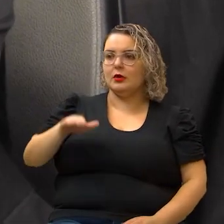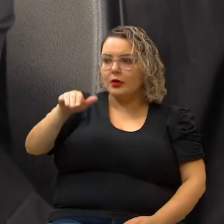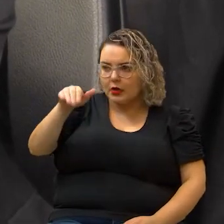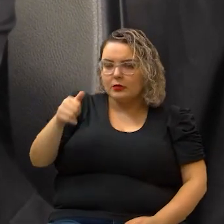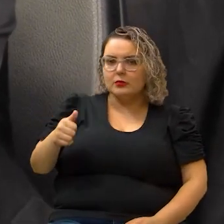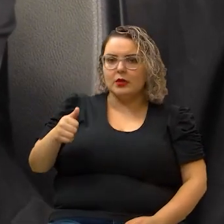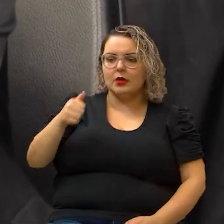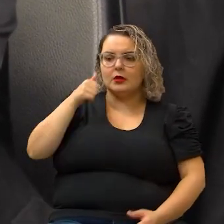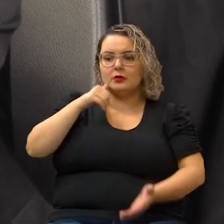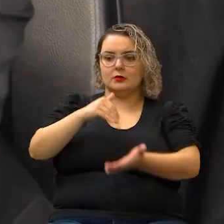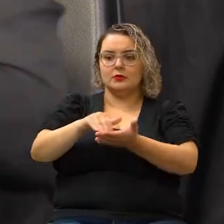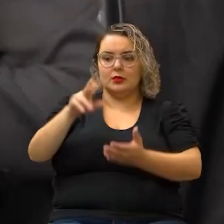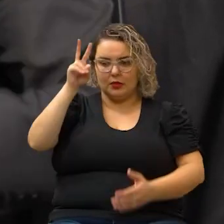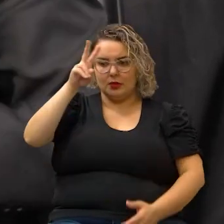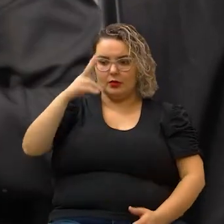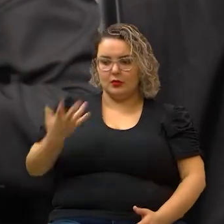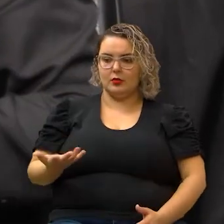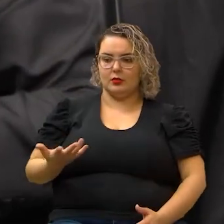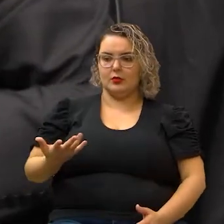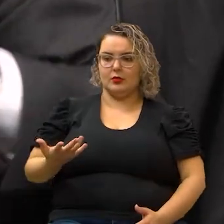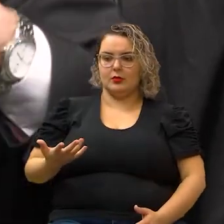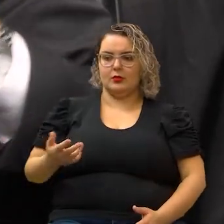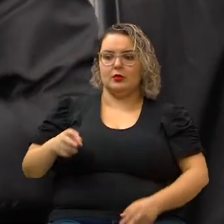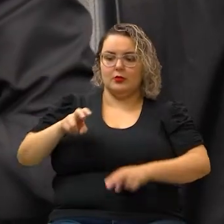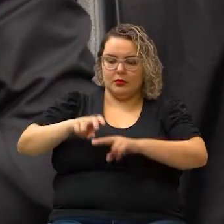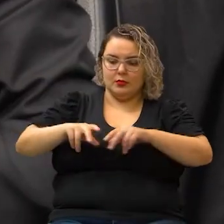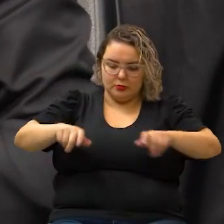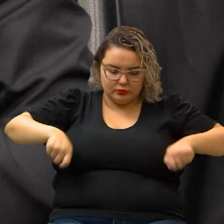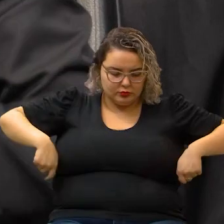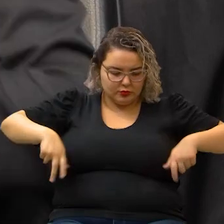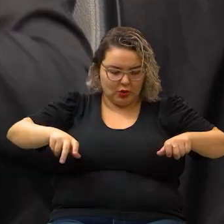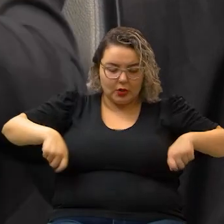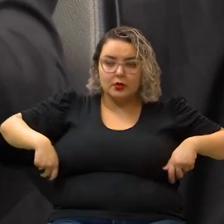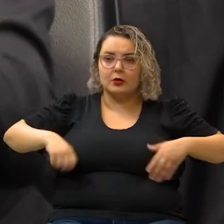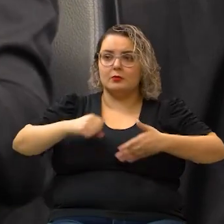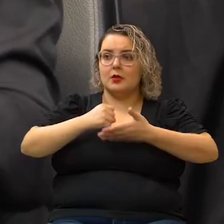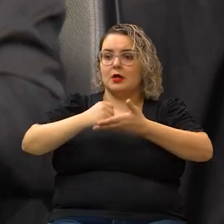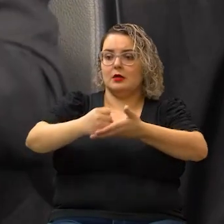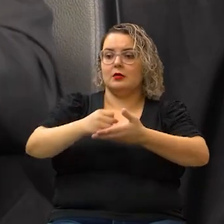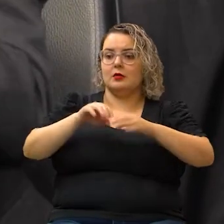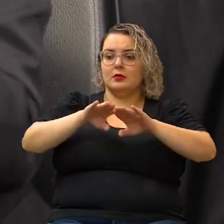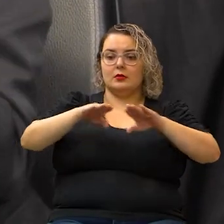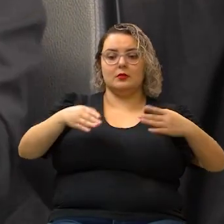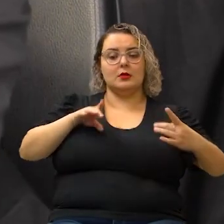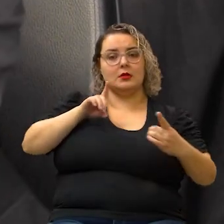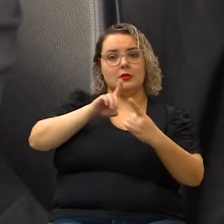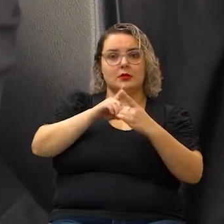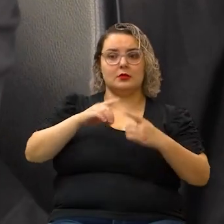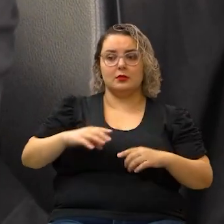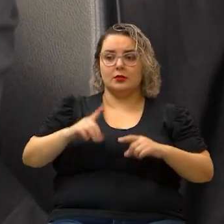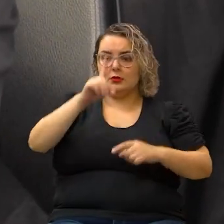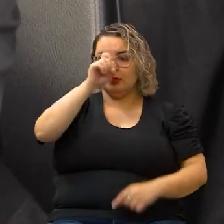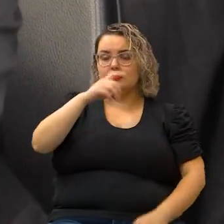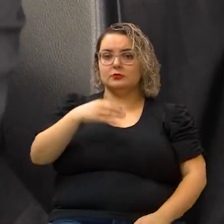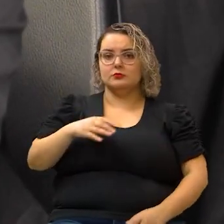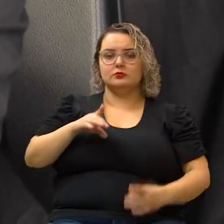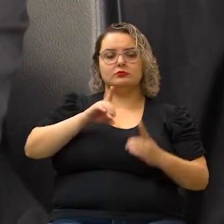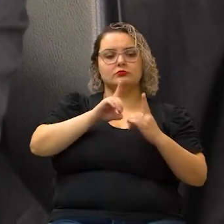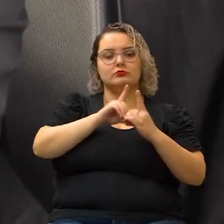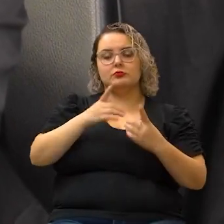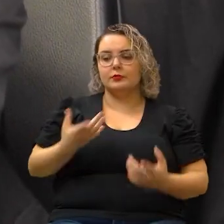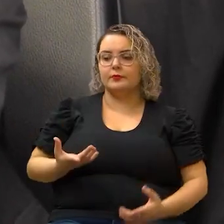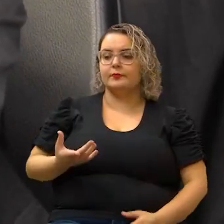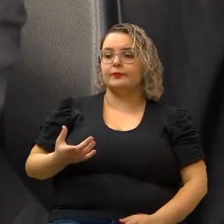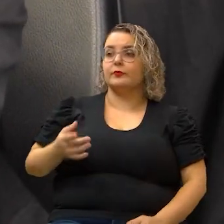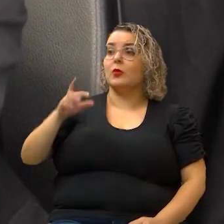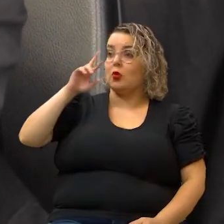eu chamei a moça, a secretária, eu lembro que eles me puseram numa cadeira de roda, me levaram na recepção da clínica, do hospital, falou